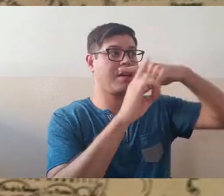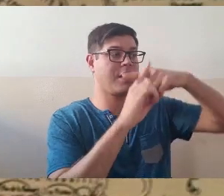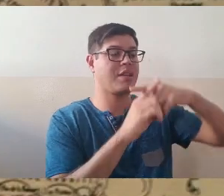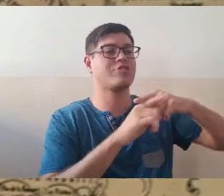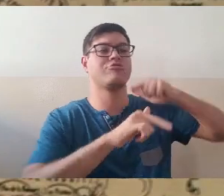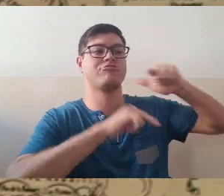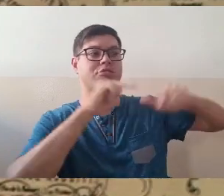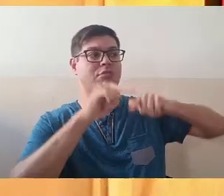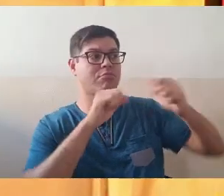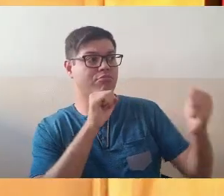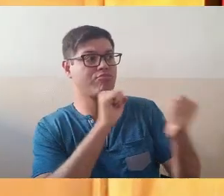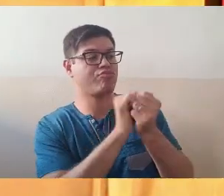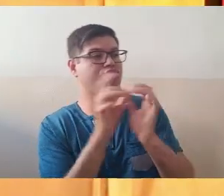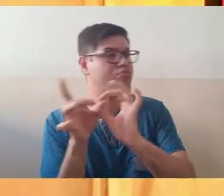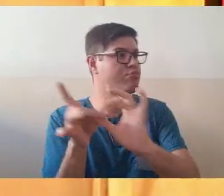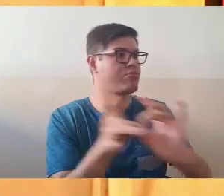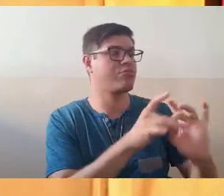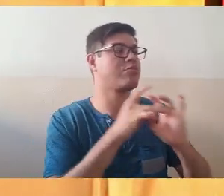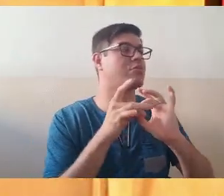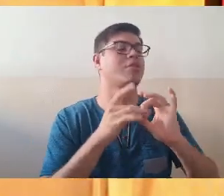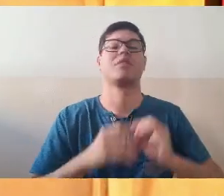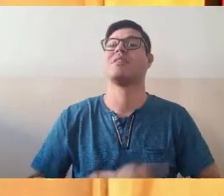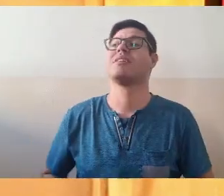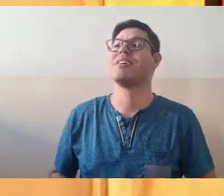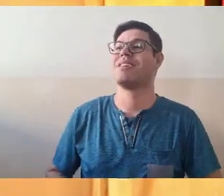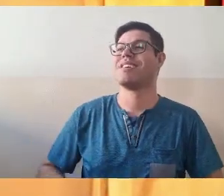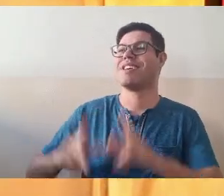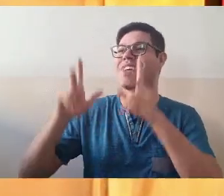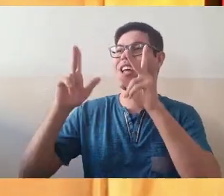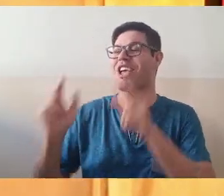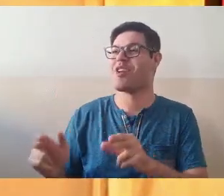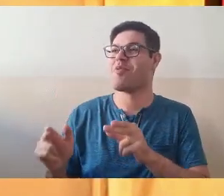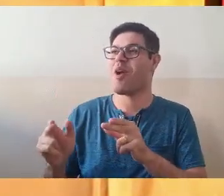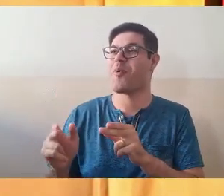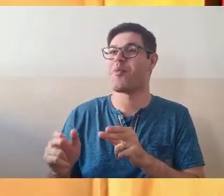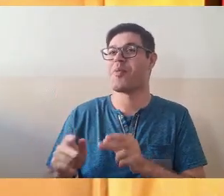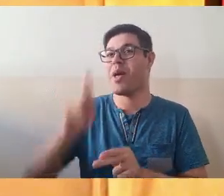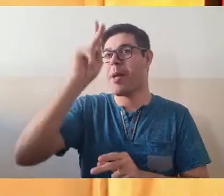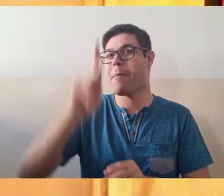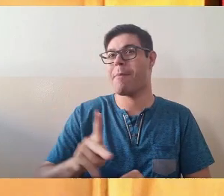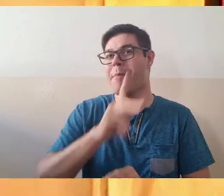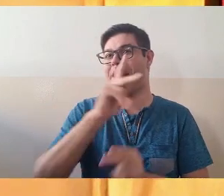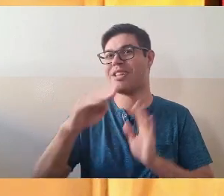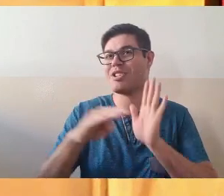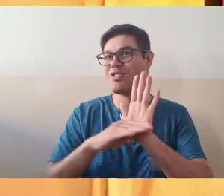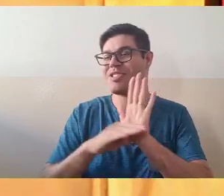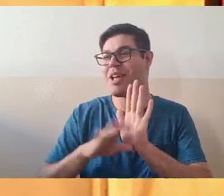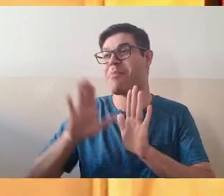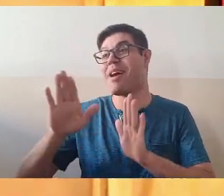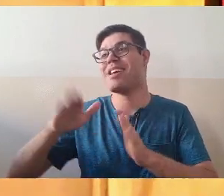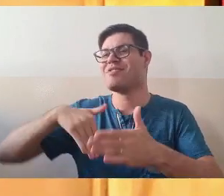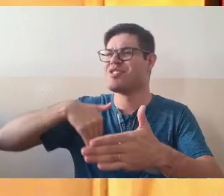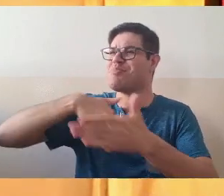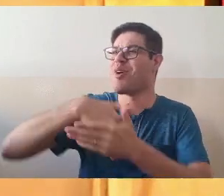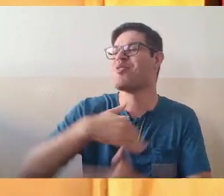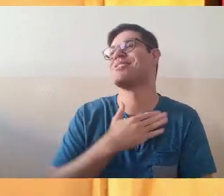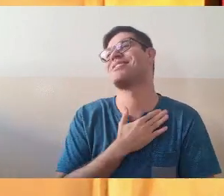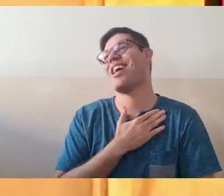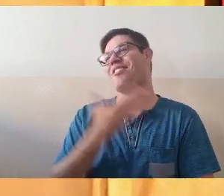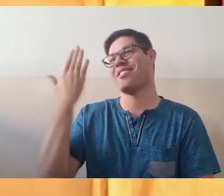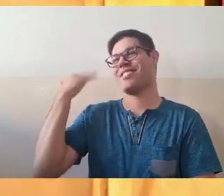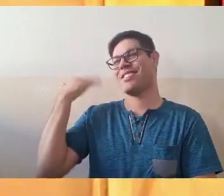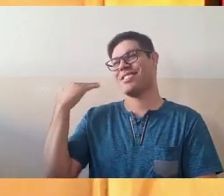coisa quando a gente jogava futebol. A gente queria ser coroinha, porque só os coroinhas podiam jogar. Entendeu? Que coisa,